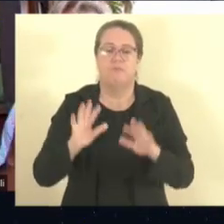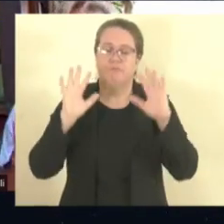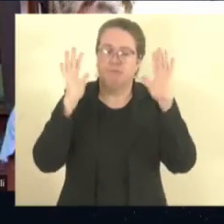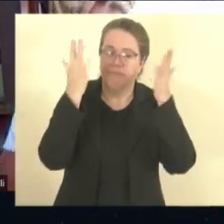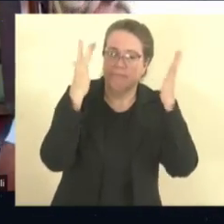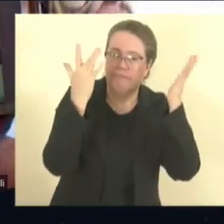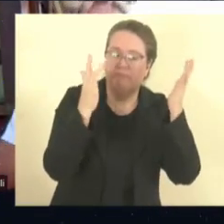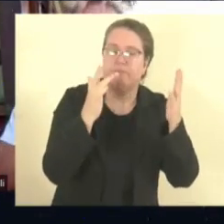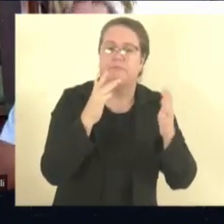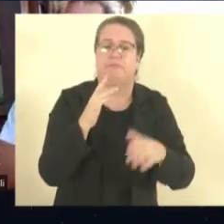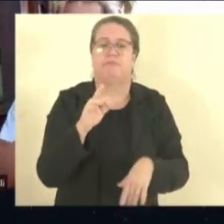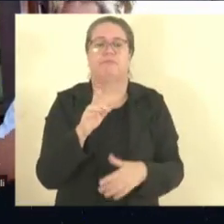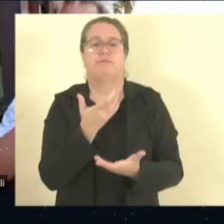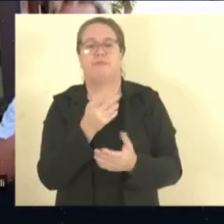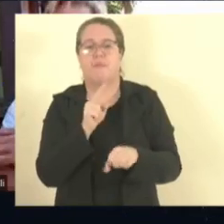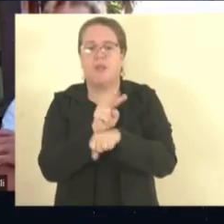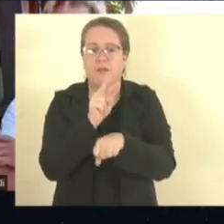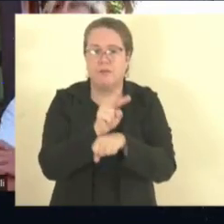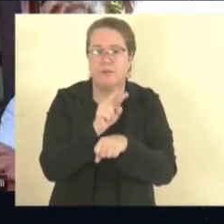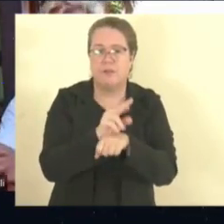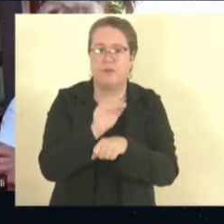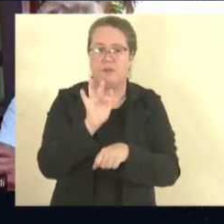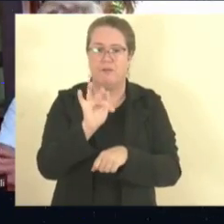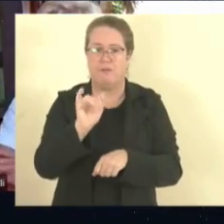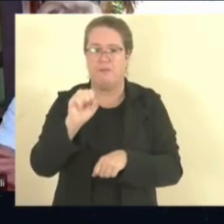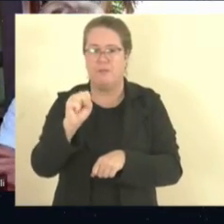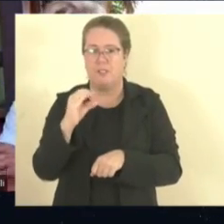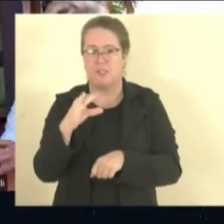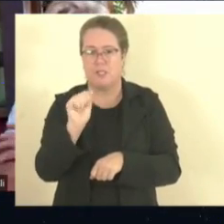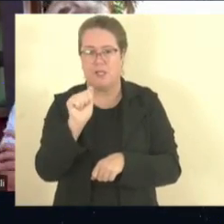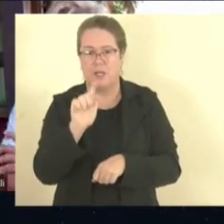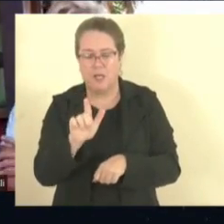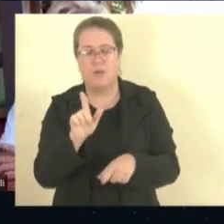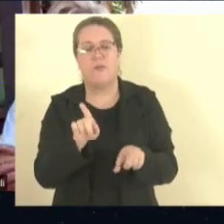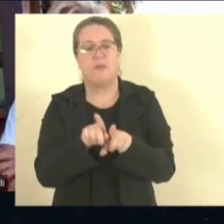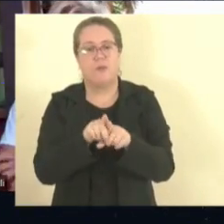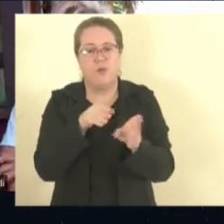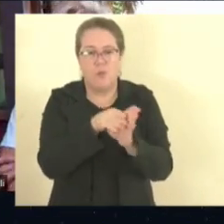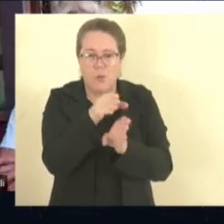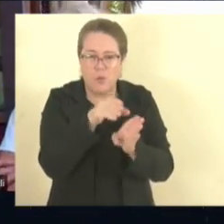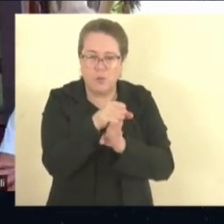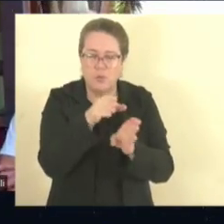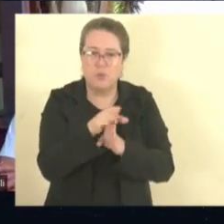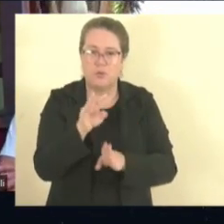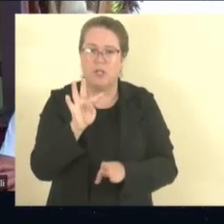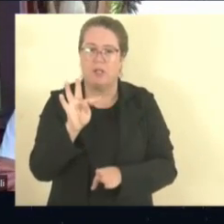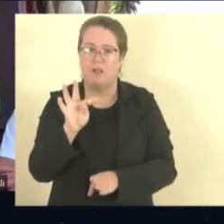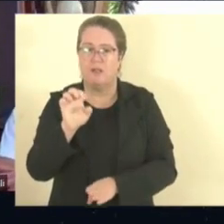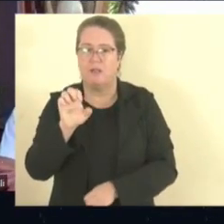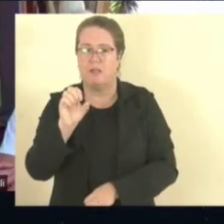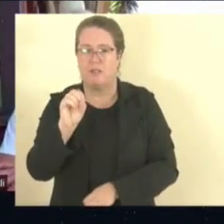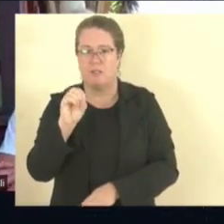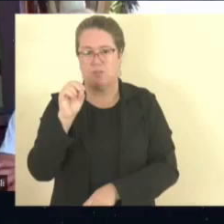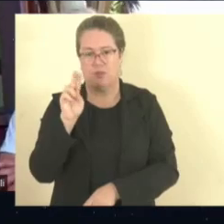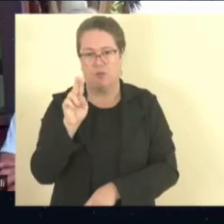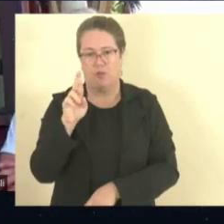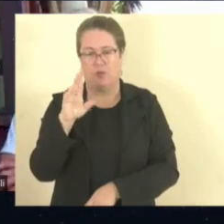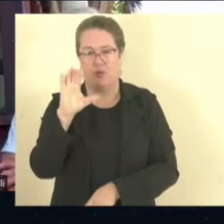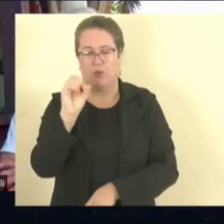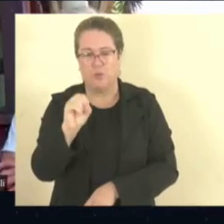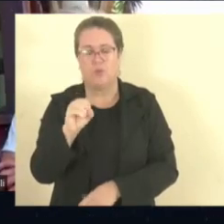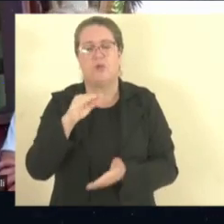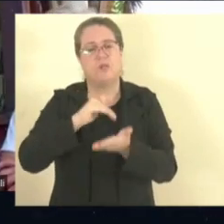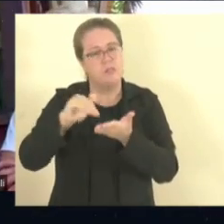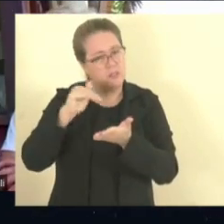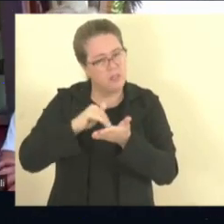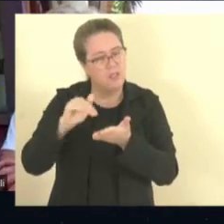auditores fiscais, parabenizo também todos os consultores do Tesouro, parabenizo o secretário Benício e toda a sua equipe